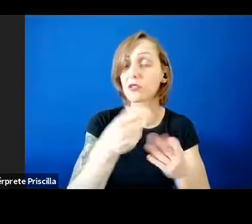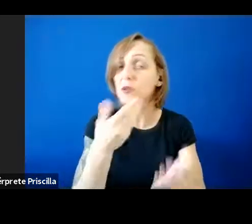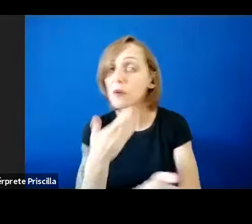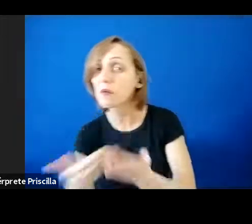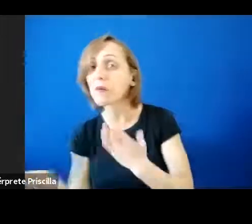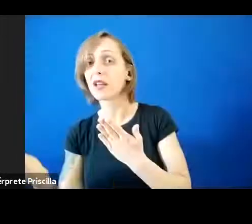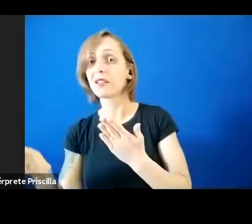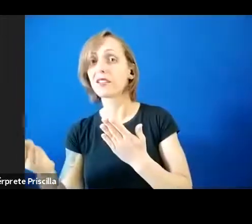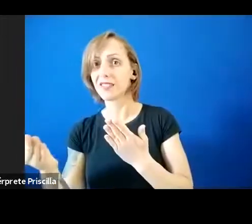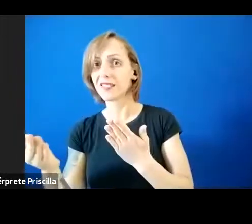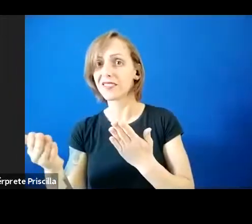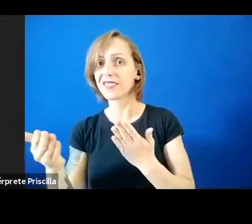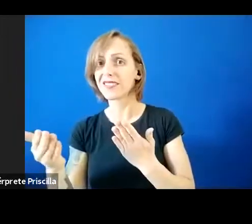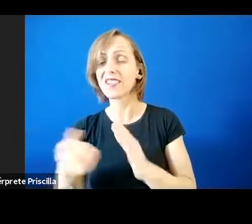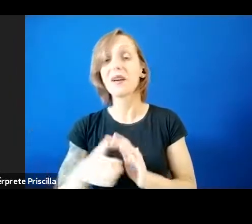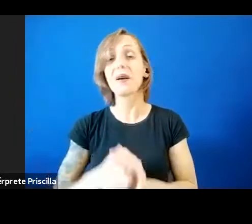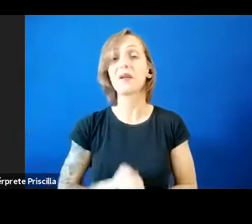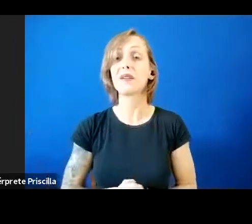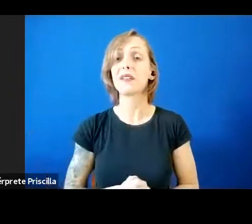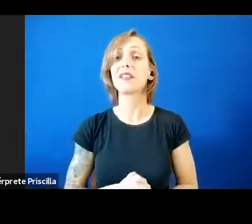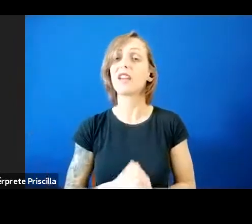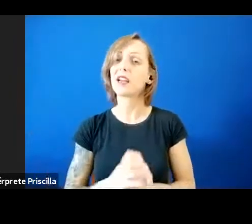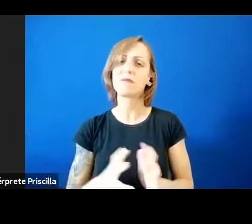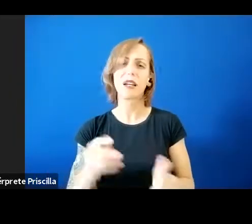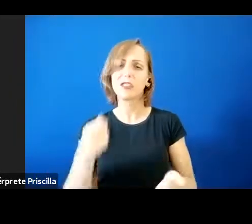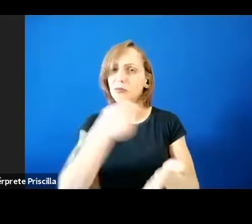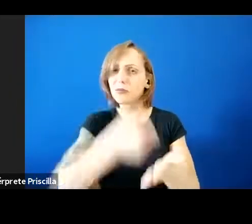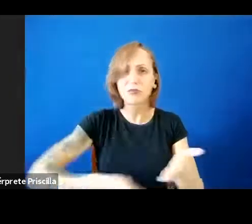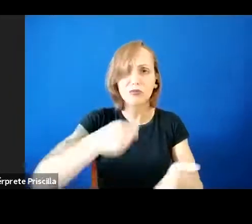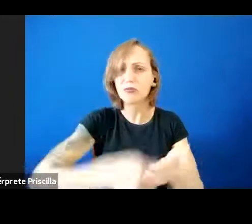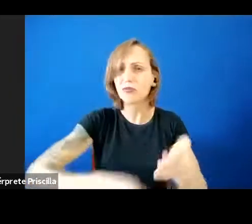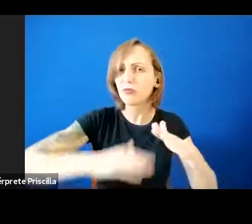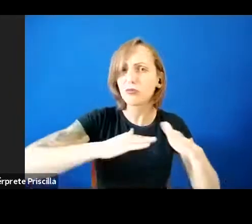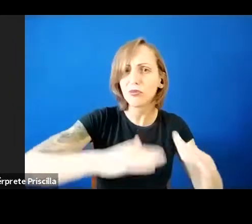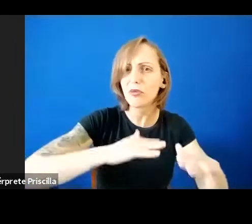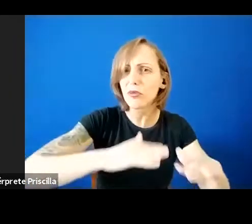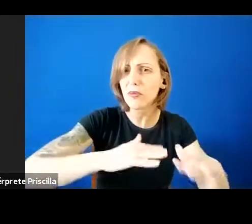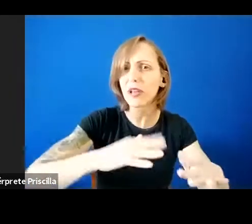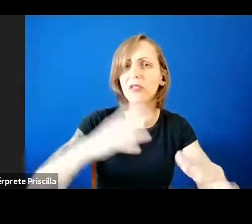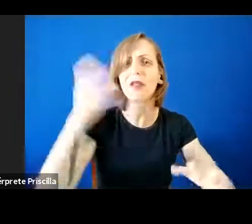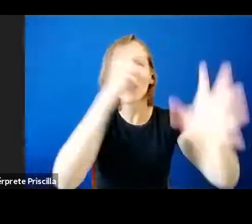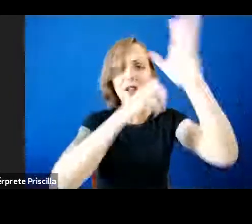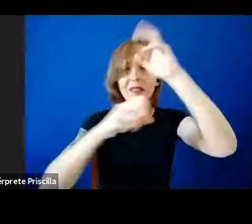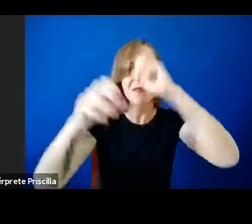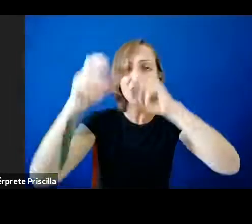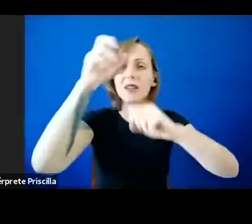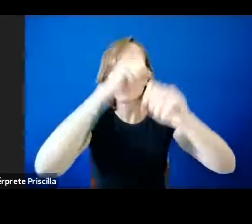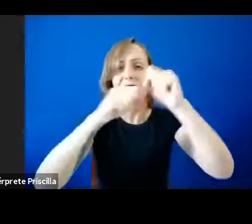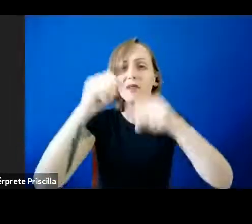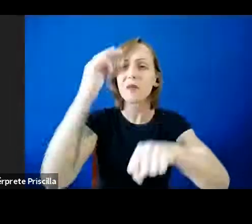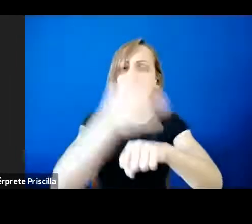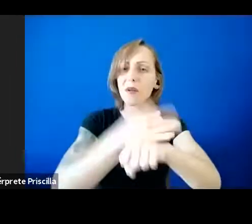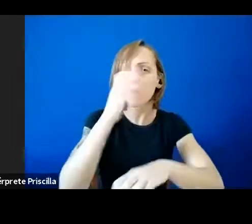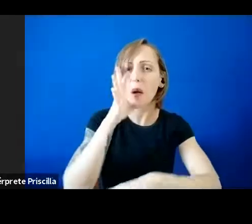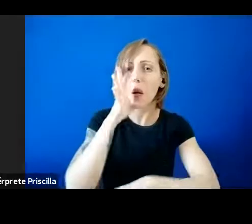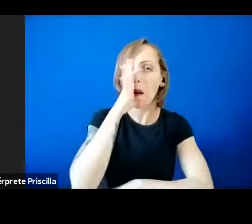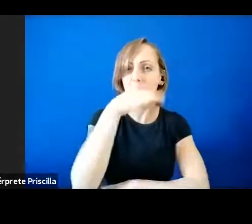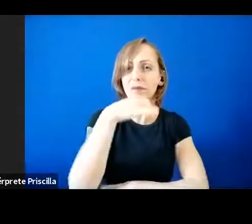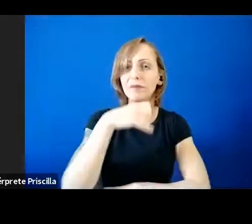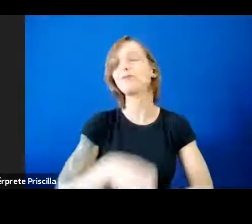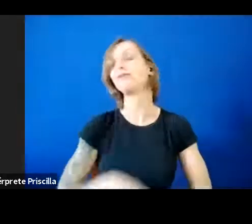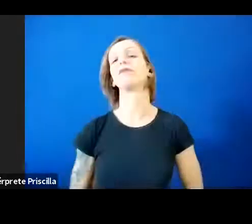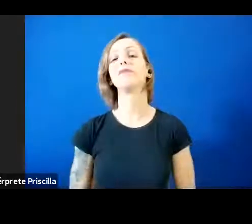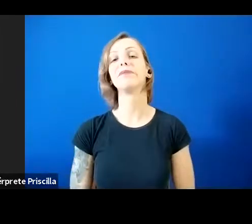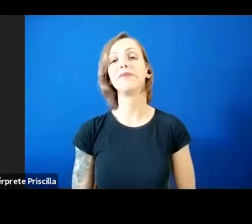todas desencadearam, então, muito aprendizado, muita resistência, muita permanência, então, dos